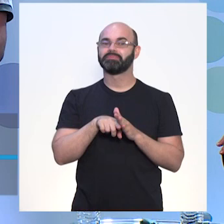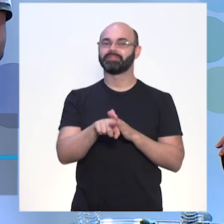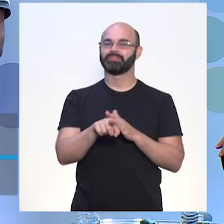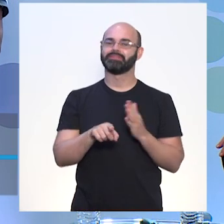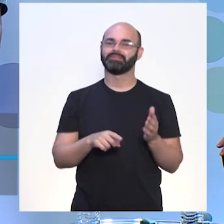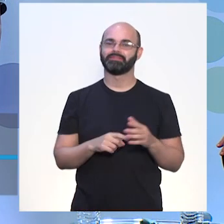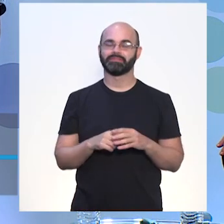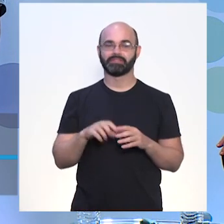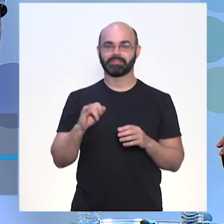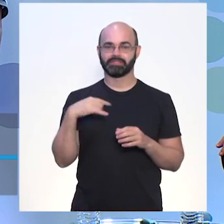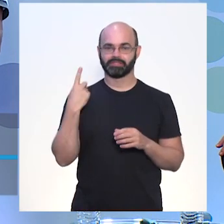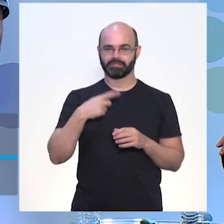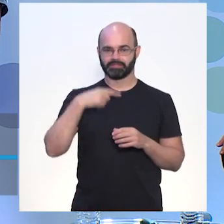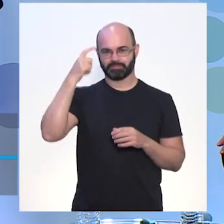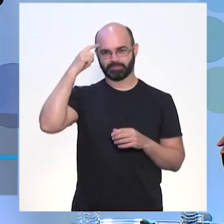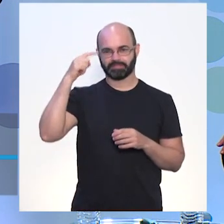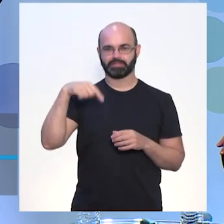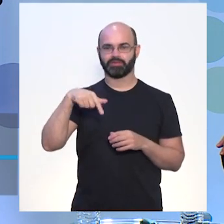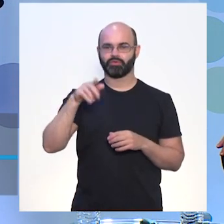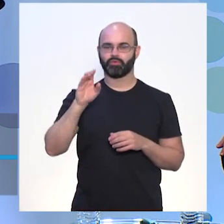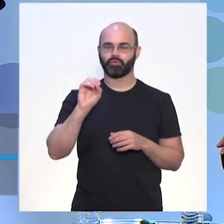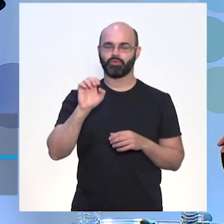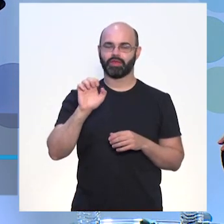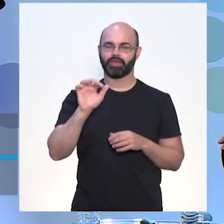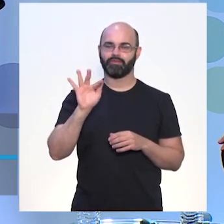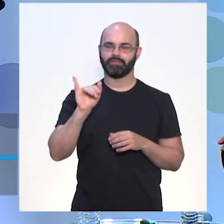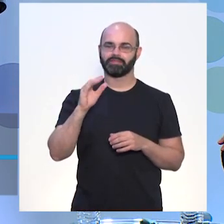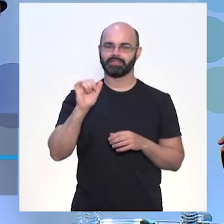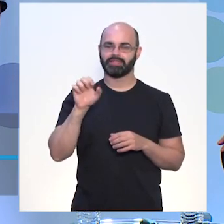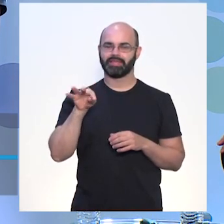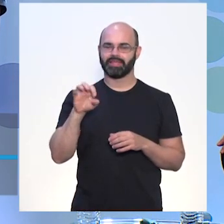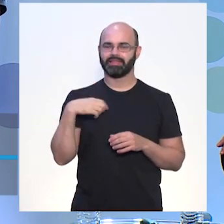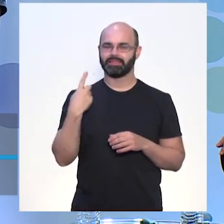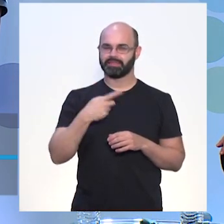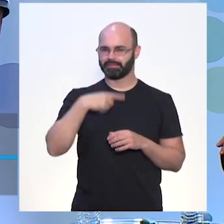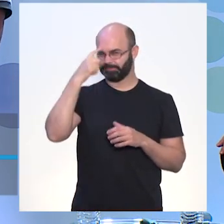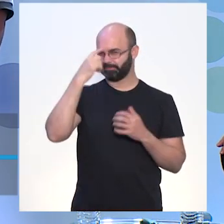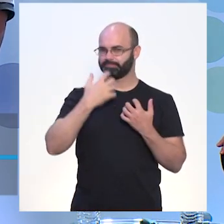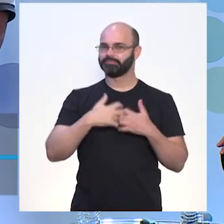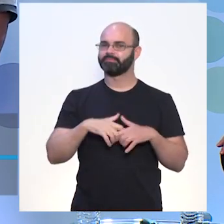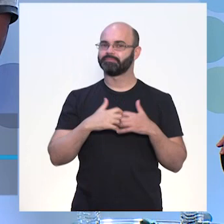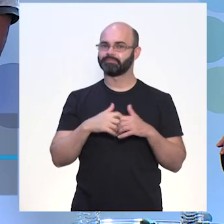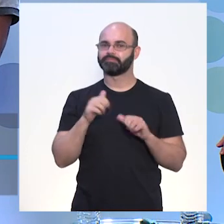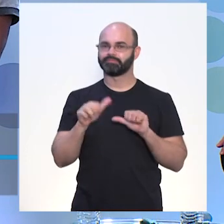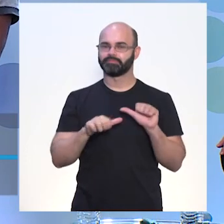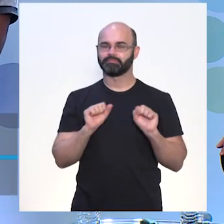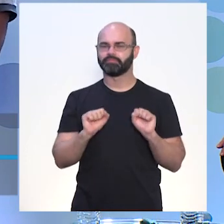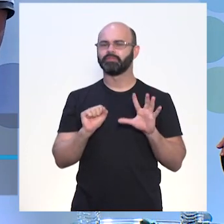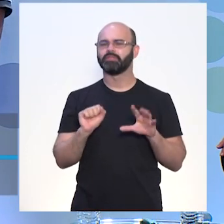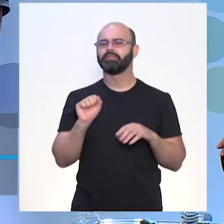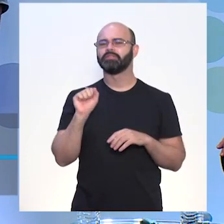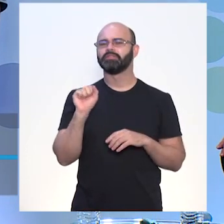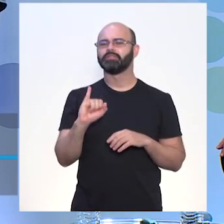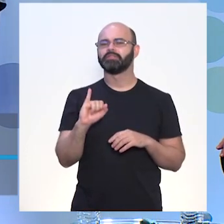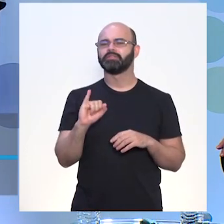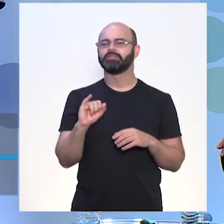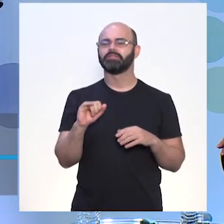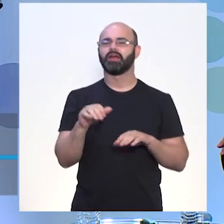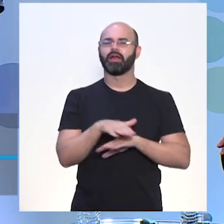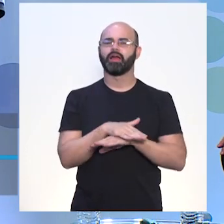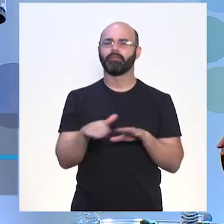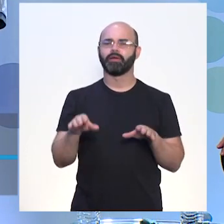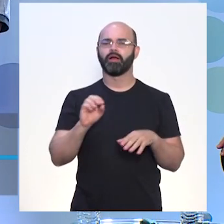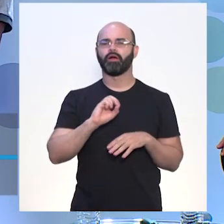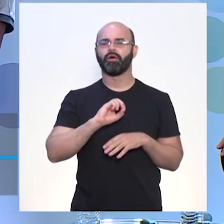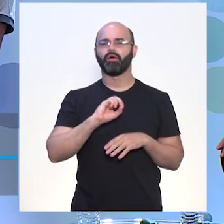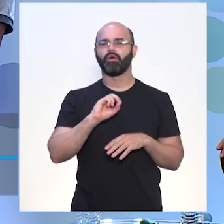coeficiente estequiométrico, ele vai influenciar, né? A gente pode pensar também assim, né? Numa maneira bem simples. E se acabar ou tiver em excesso um